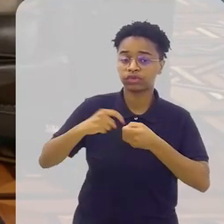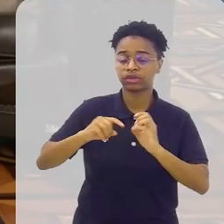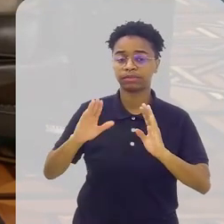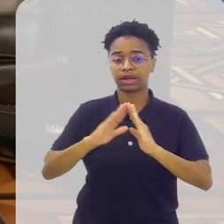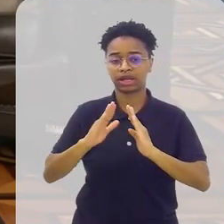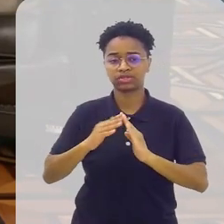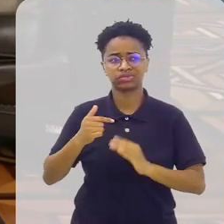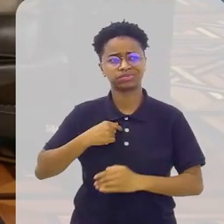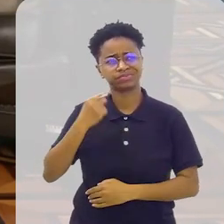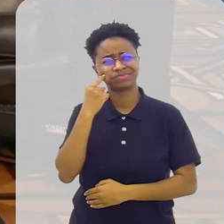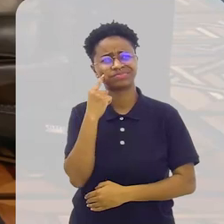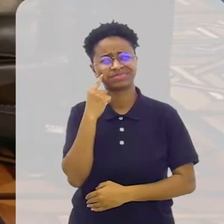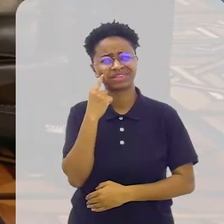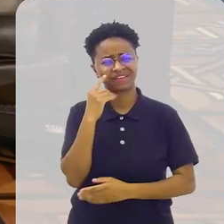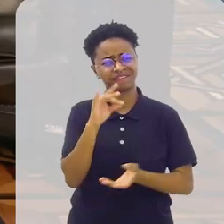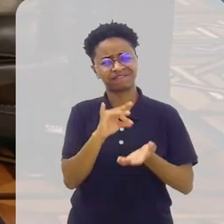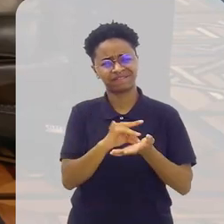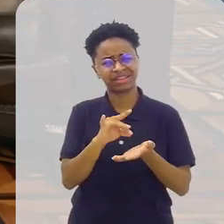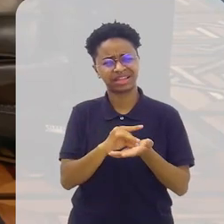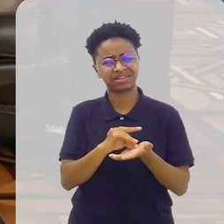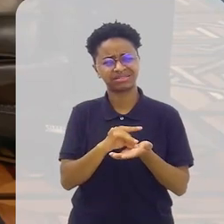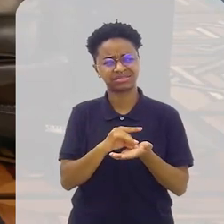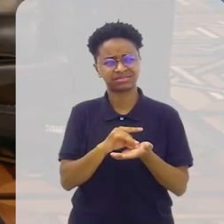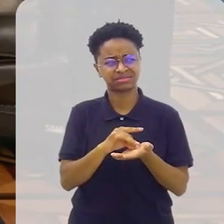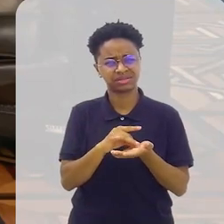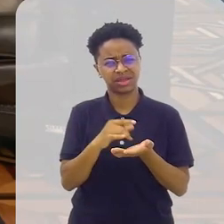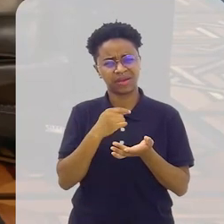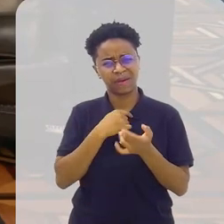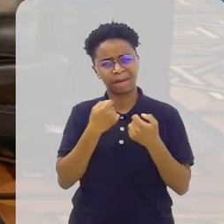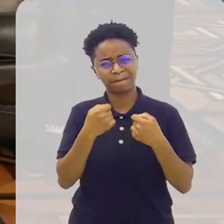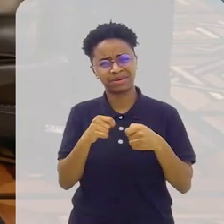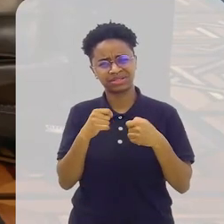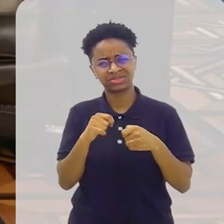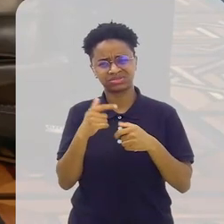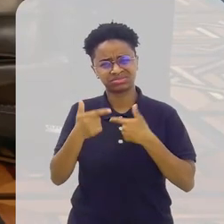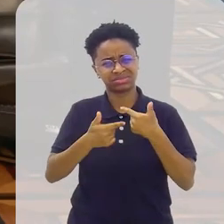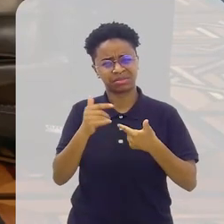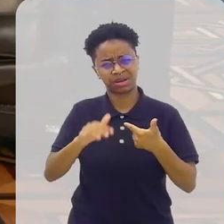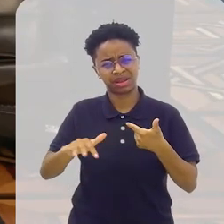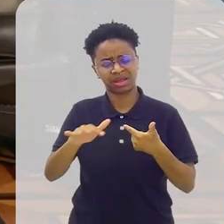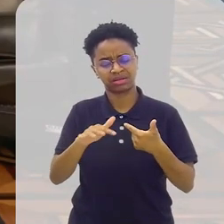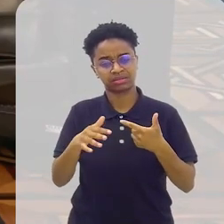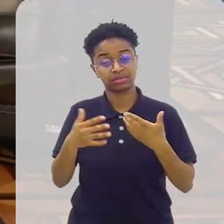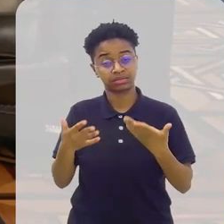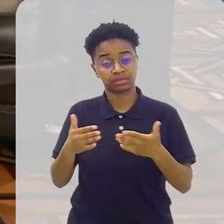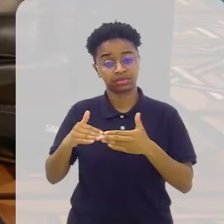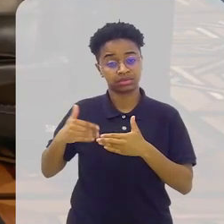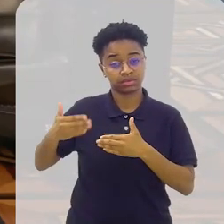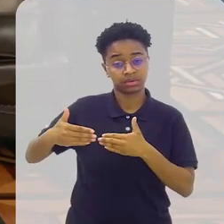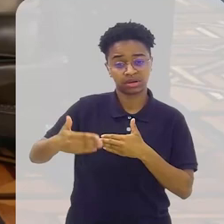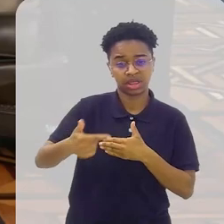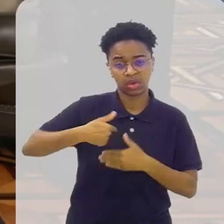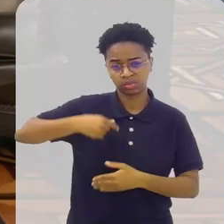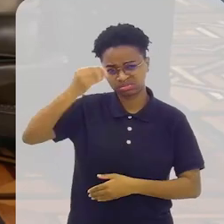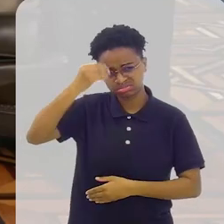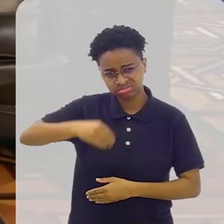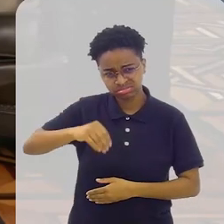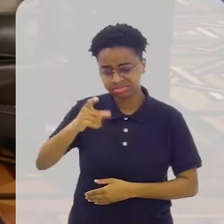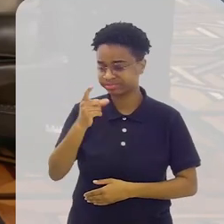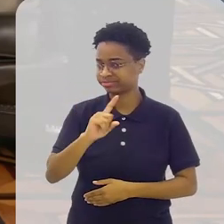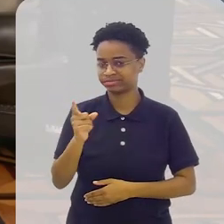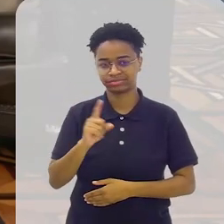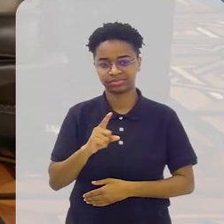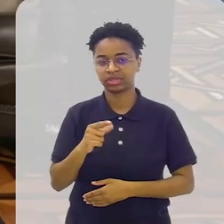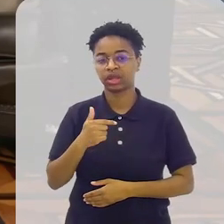e eu fui para casa me questionando Será que eu realmente devo ser um comunicador a partir